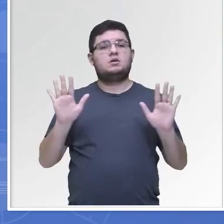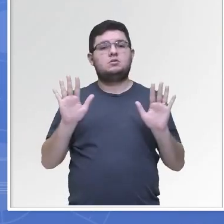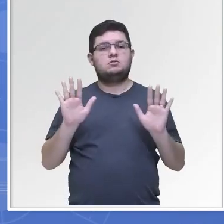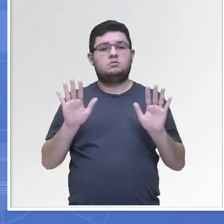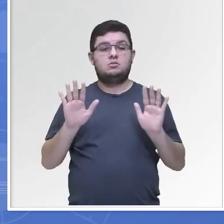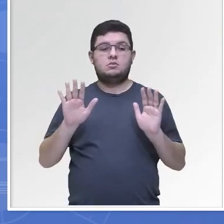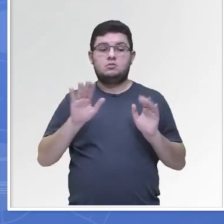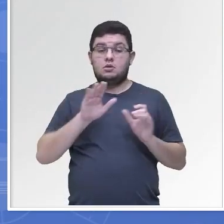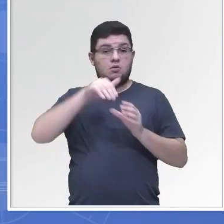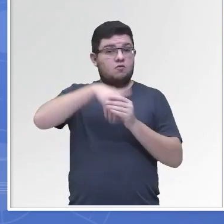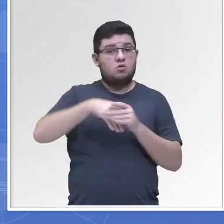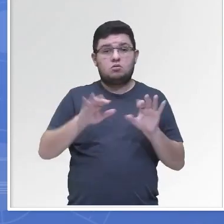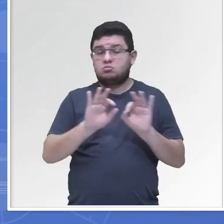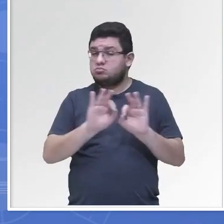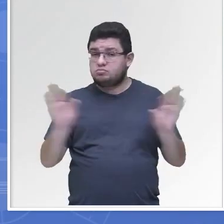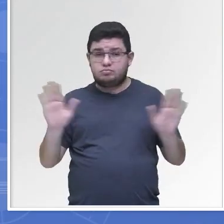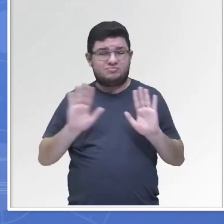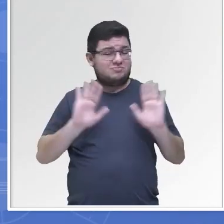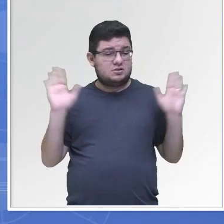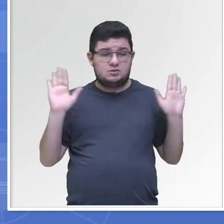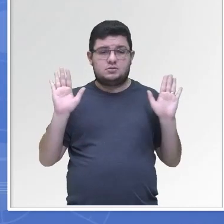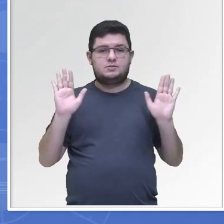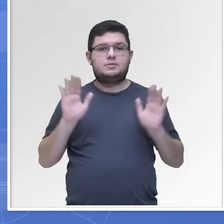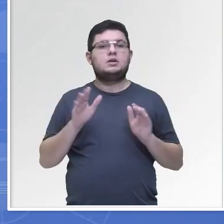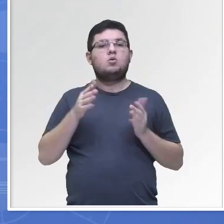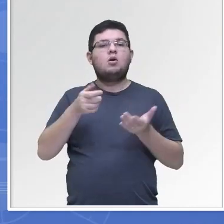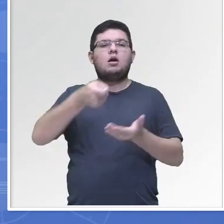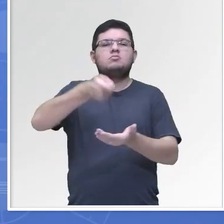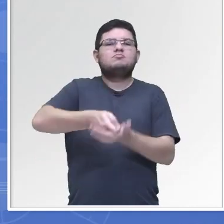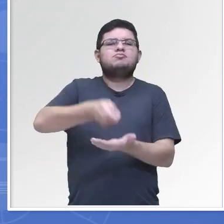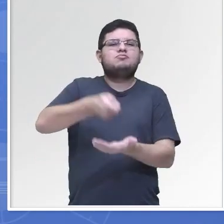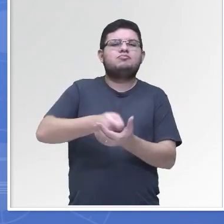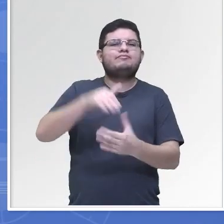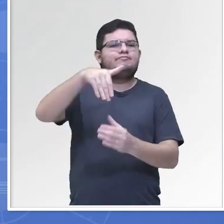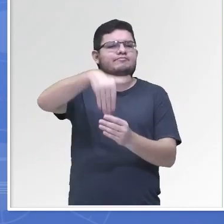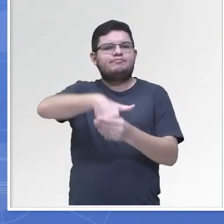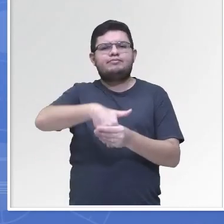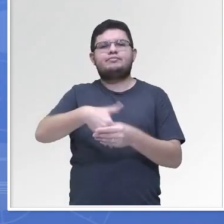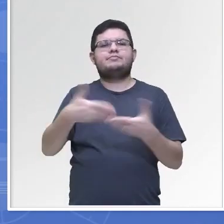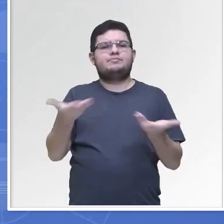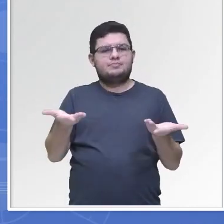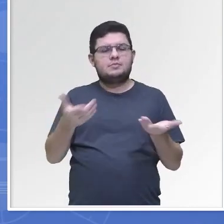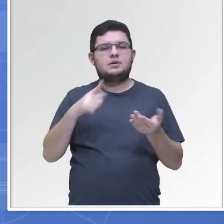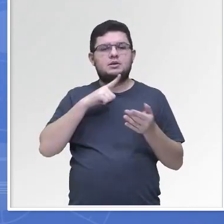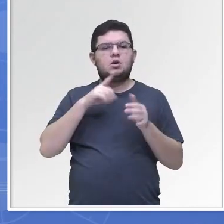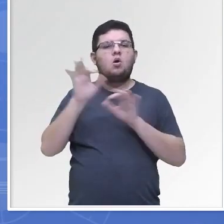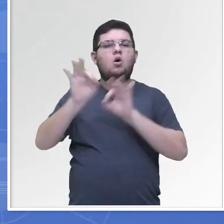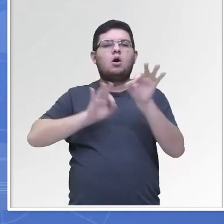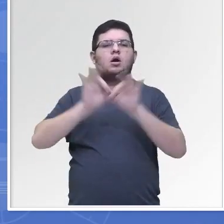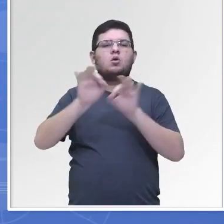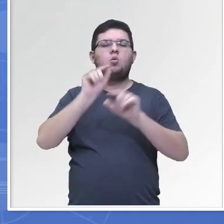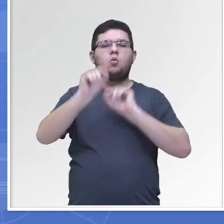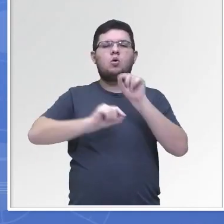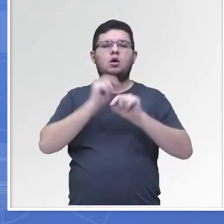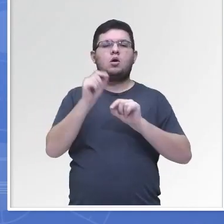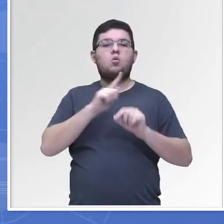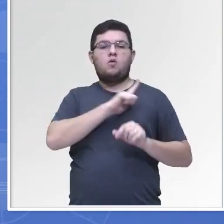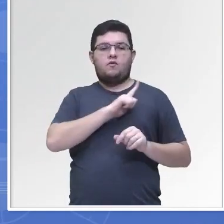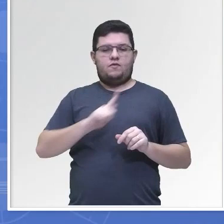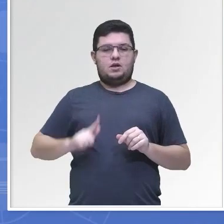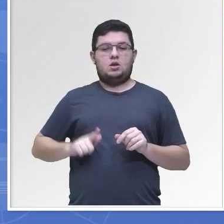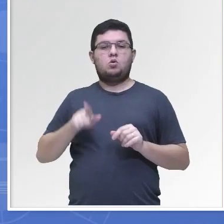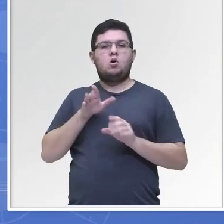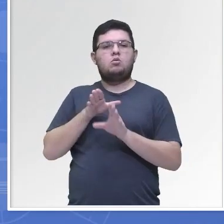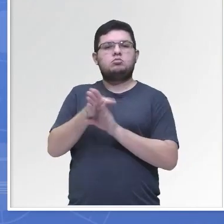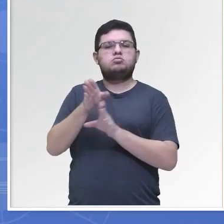cabresto, que era aquele voto obrigado, conduzido, ele determinava esse esquema, coronelismo, política de governadores, para